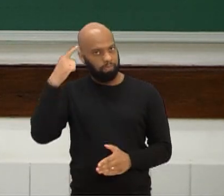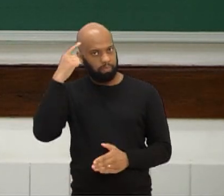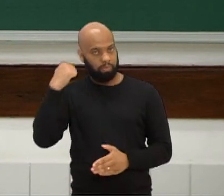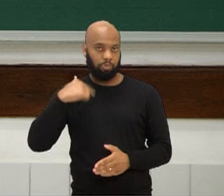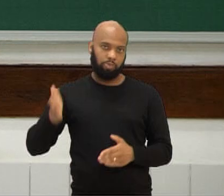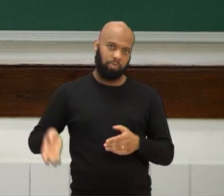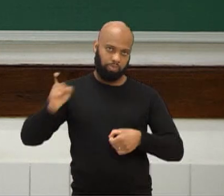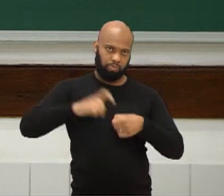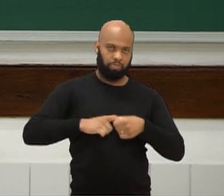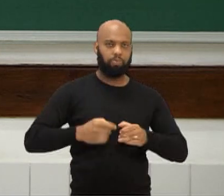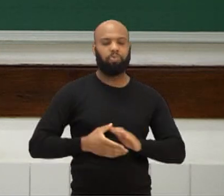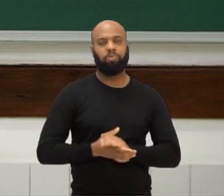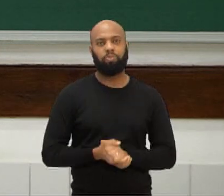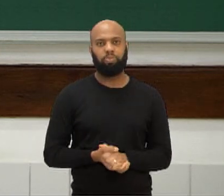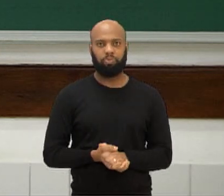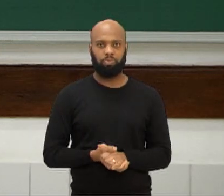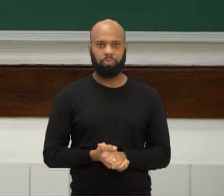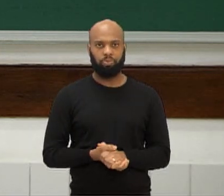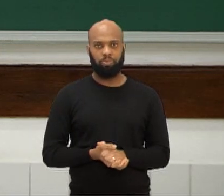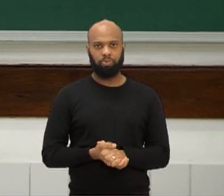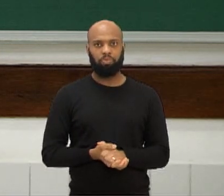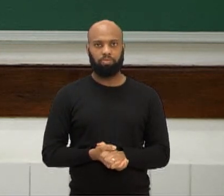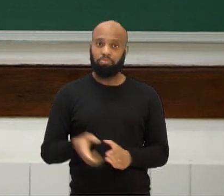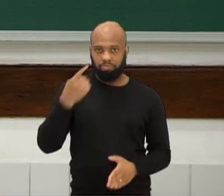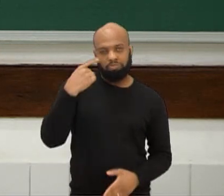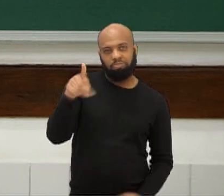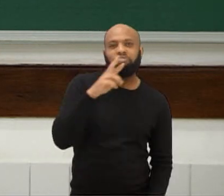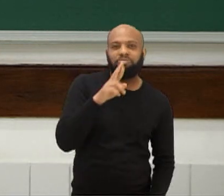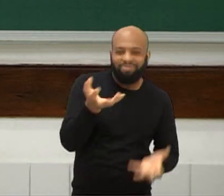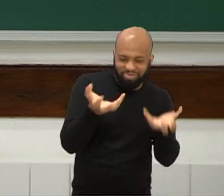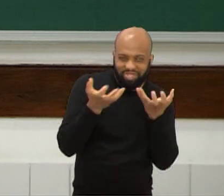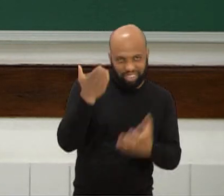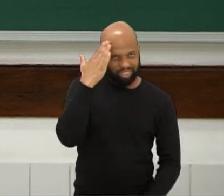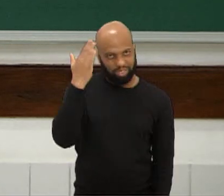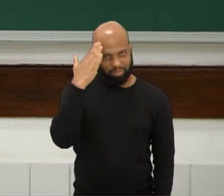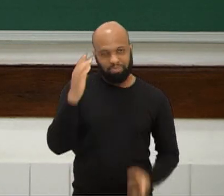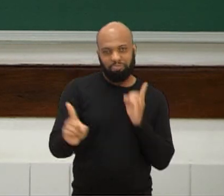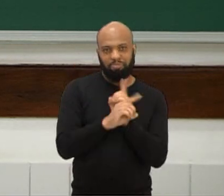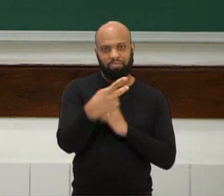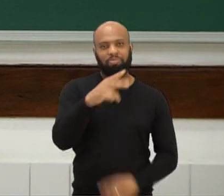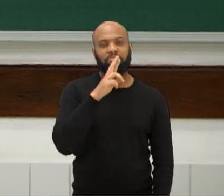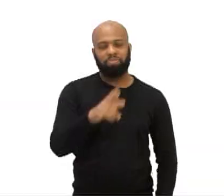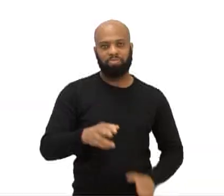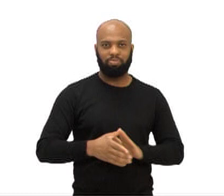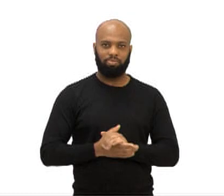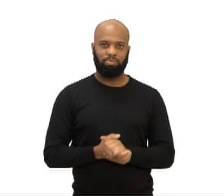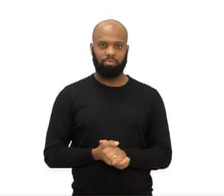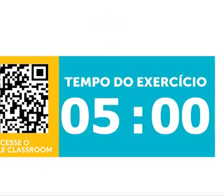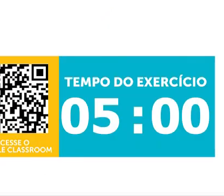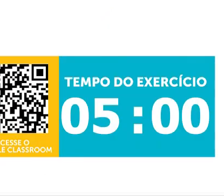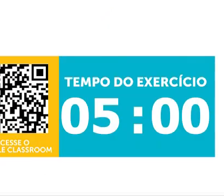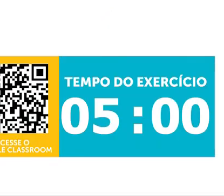um pouquinho, reflitam e a gente já encontra aí uma resposta, uma possibilidade de resposta.